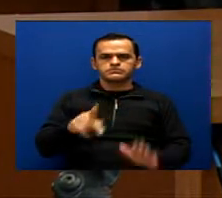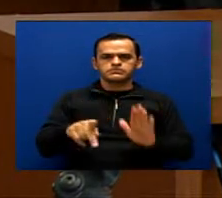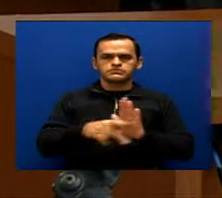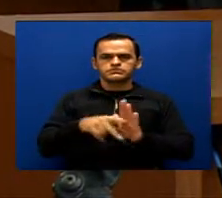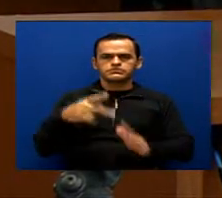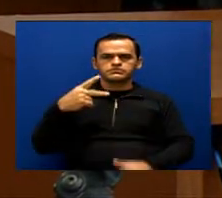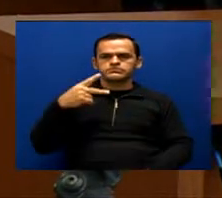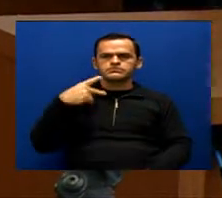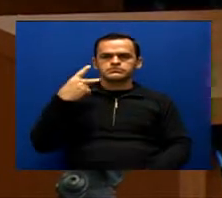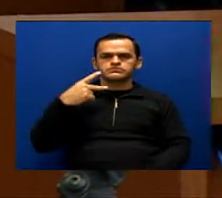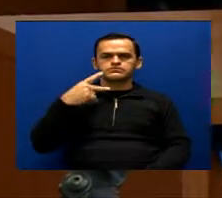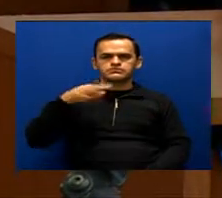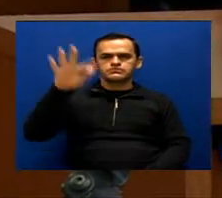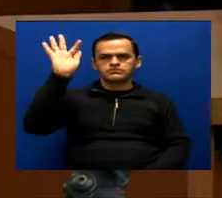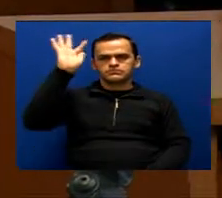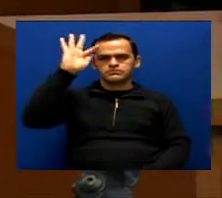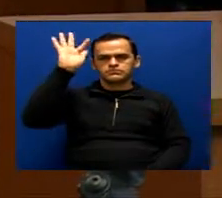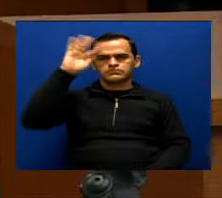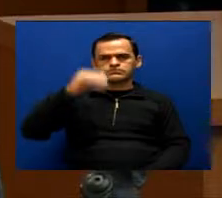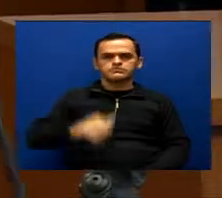vereador Fausto Pérez.